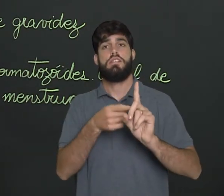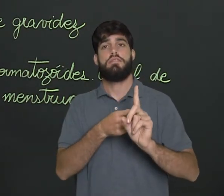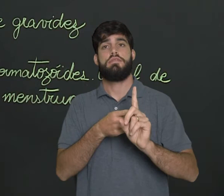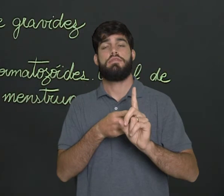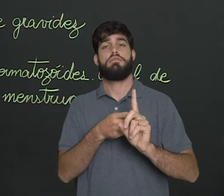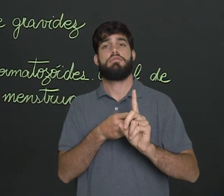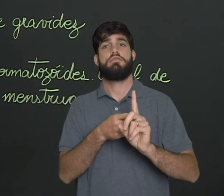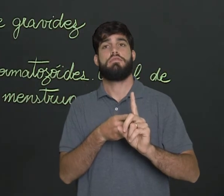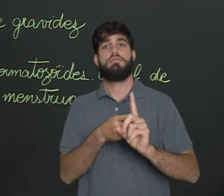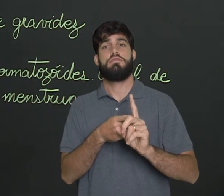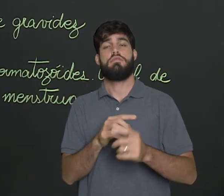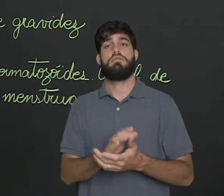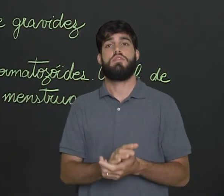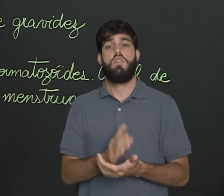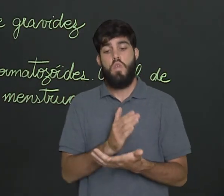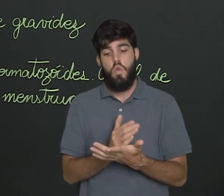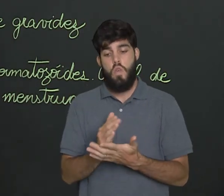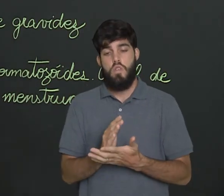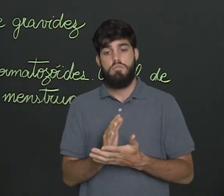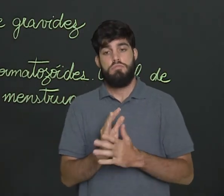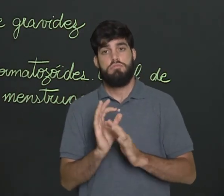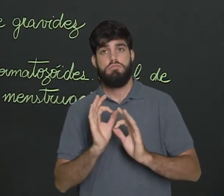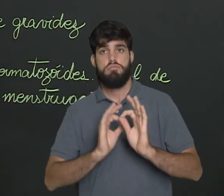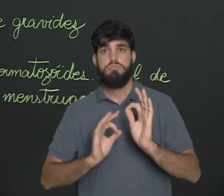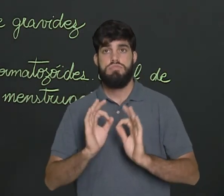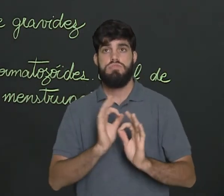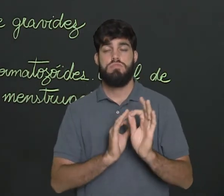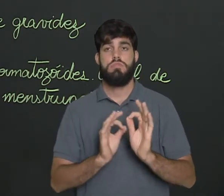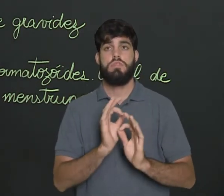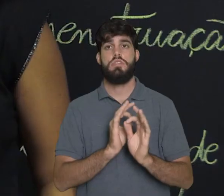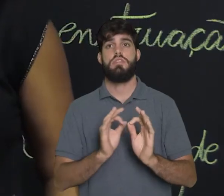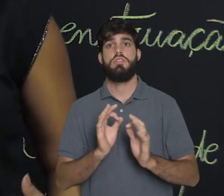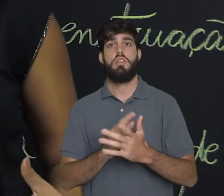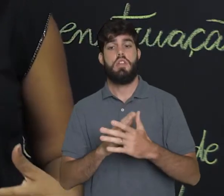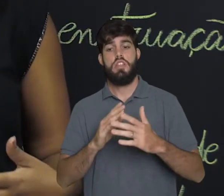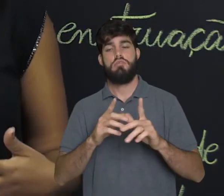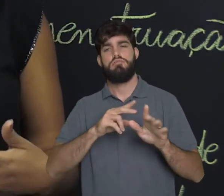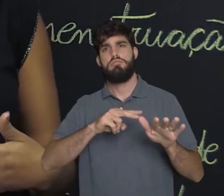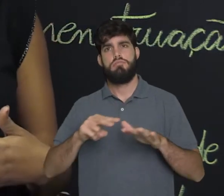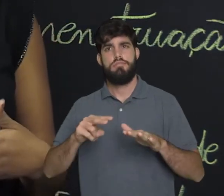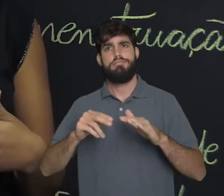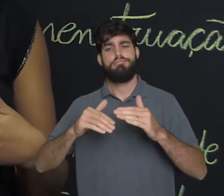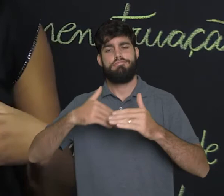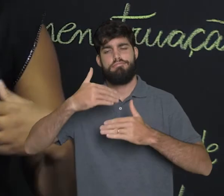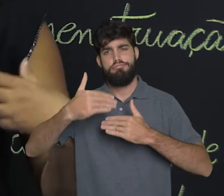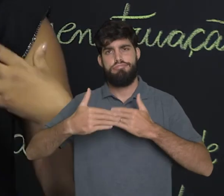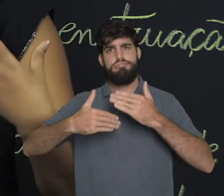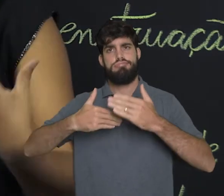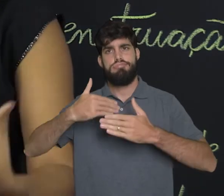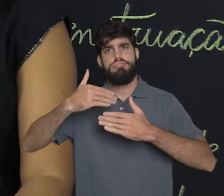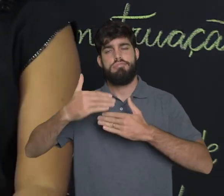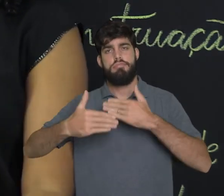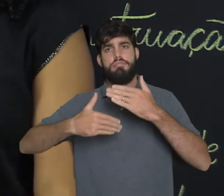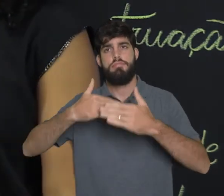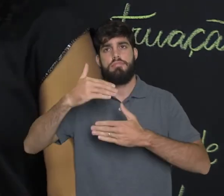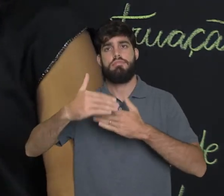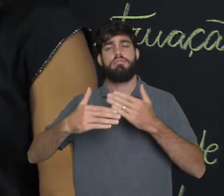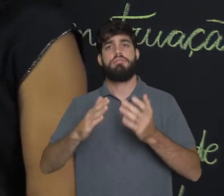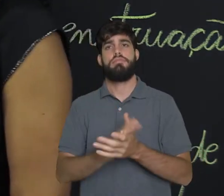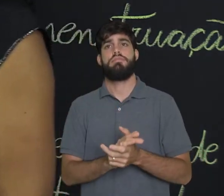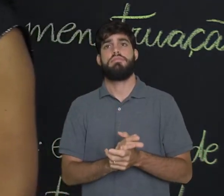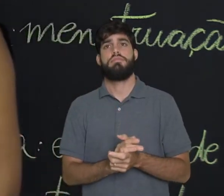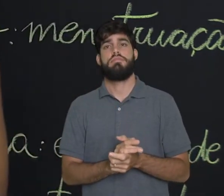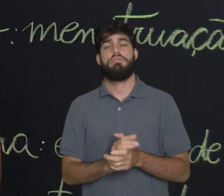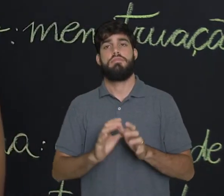haja essa gravidez, esse embrião ele começa a se desenvolver ali dentro, vão passando as semanas, o